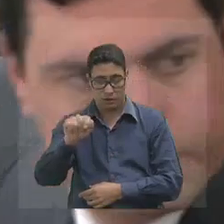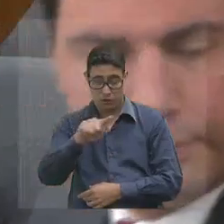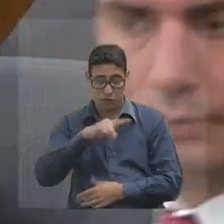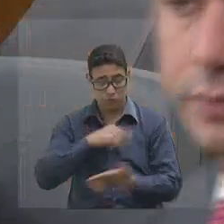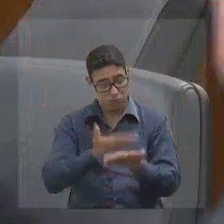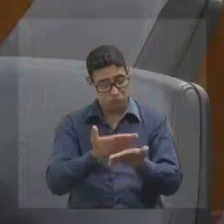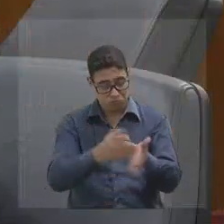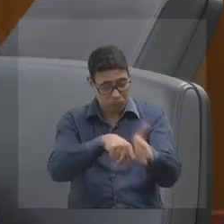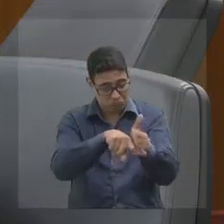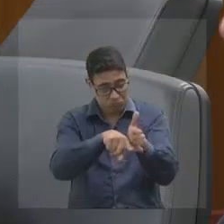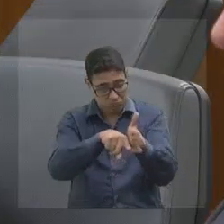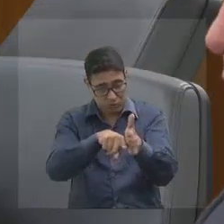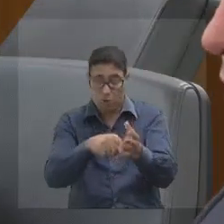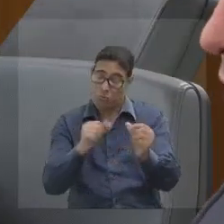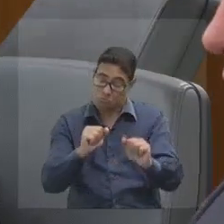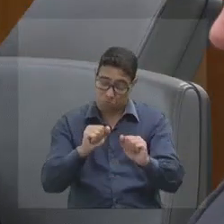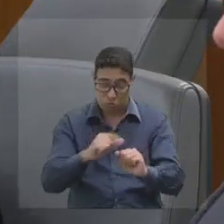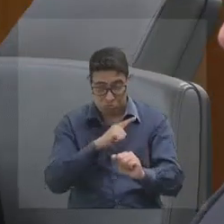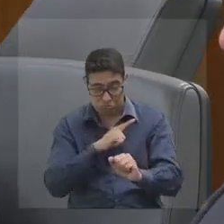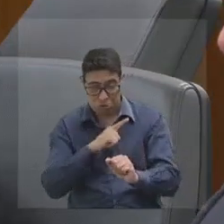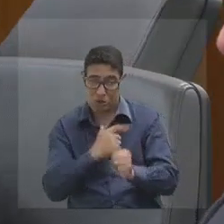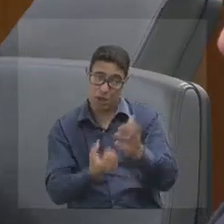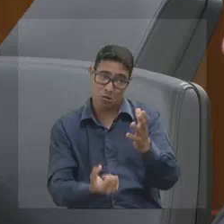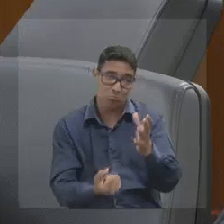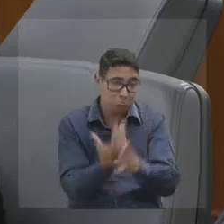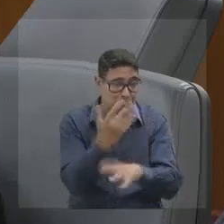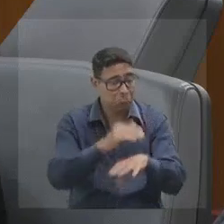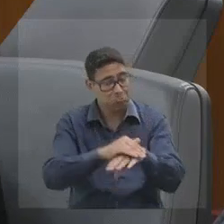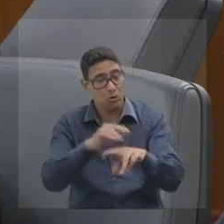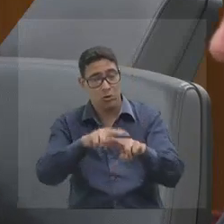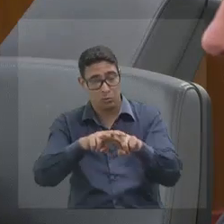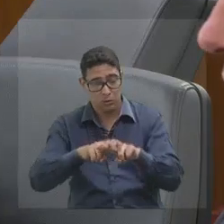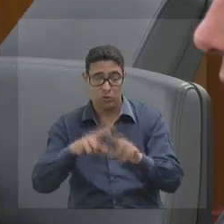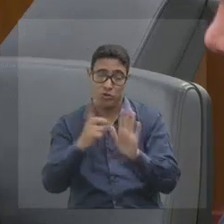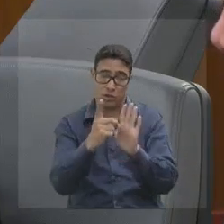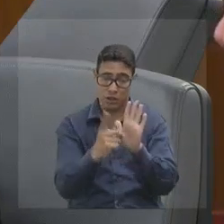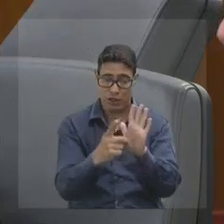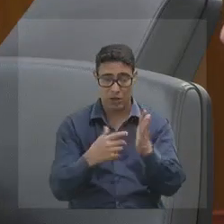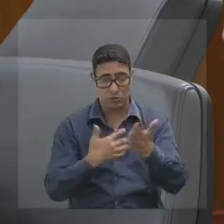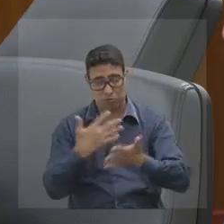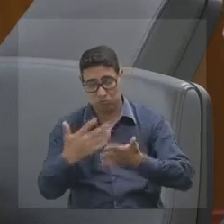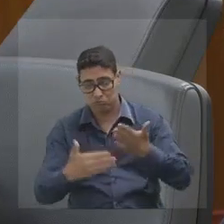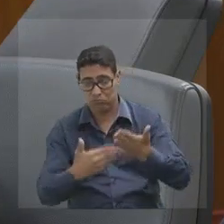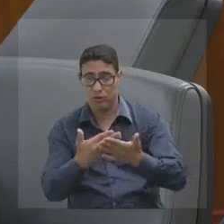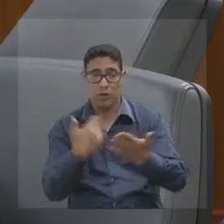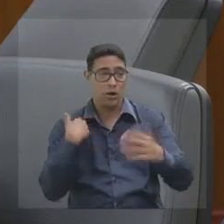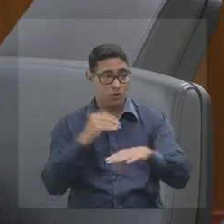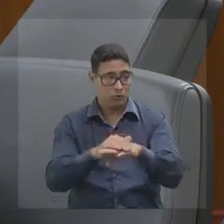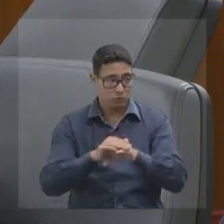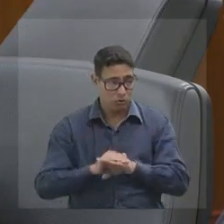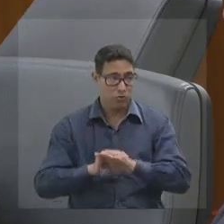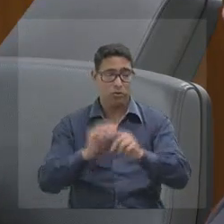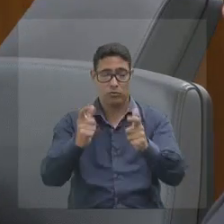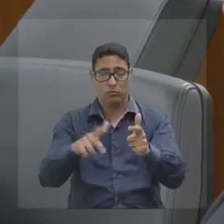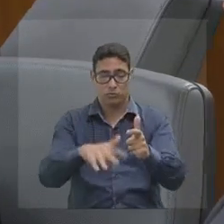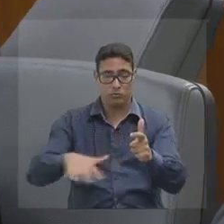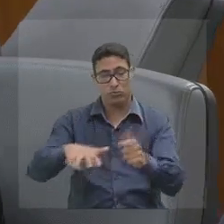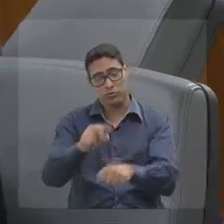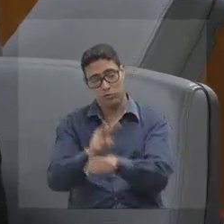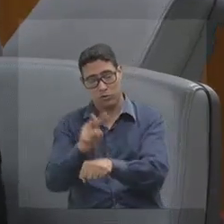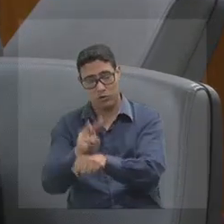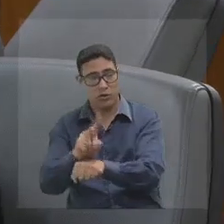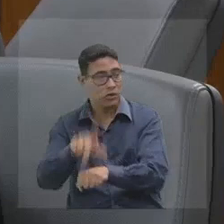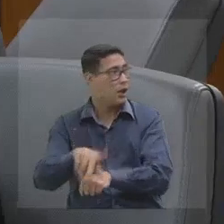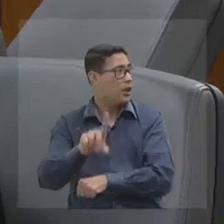proposição né de criação por decreto né grande parte né das unidades de conservação propostas por